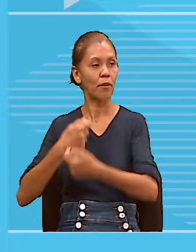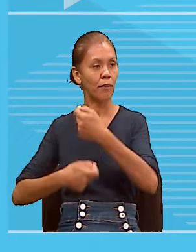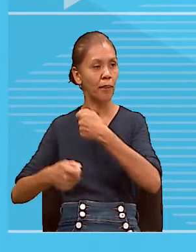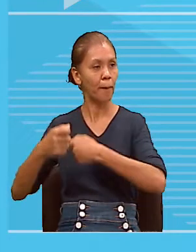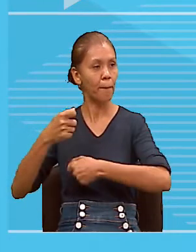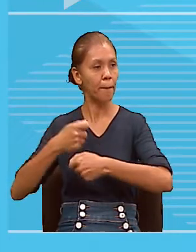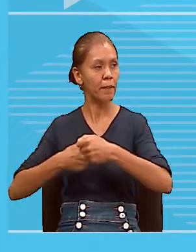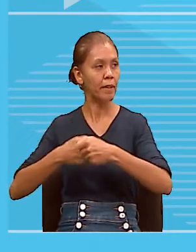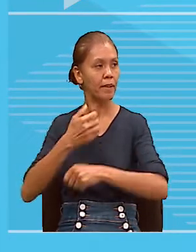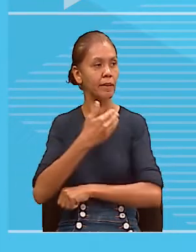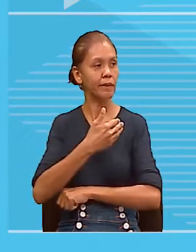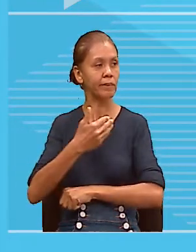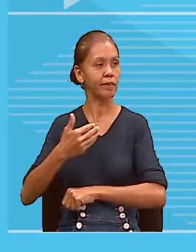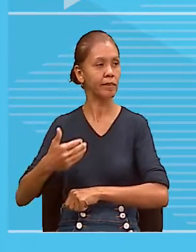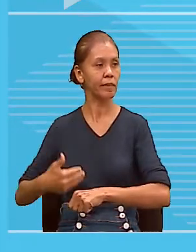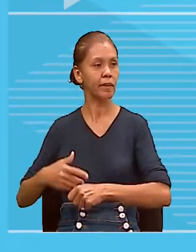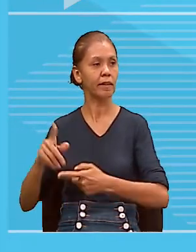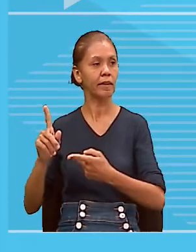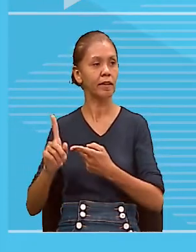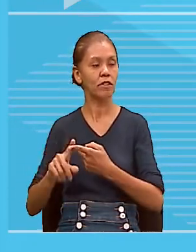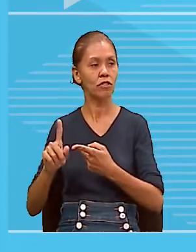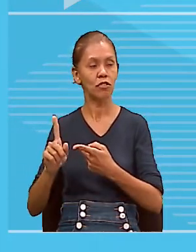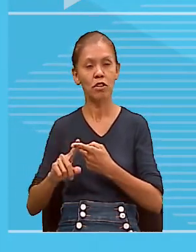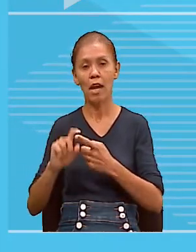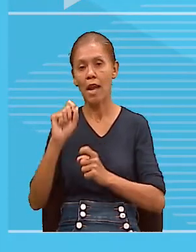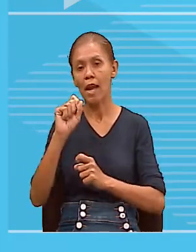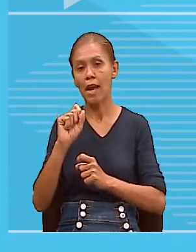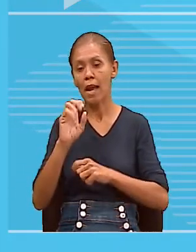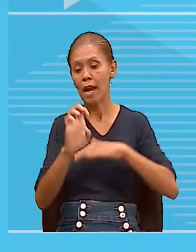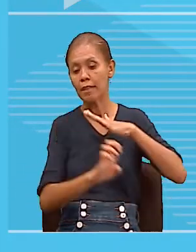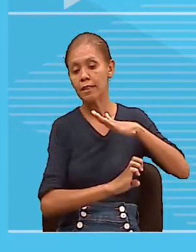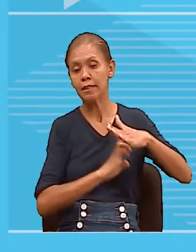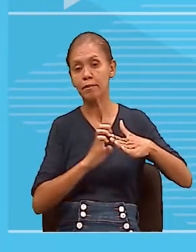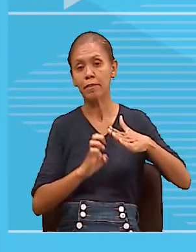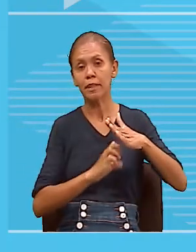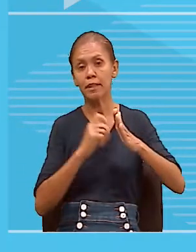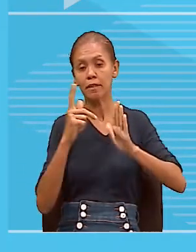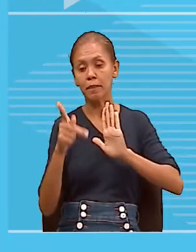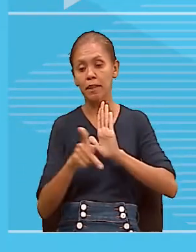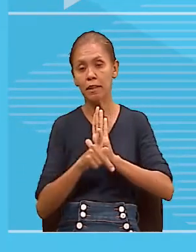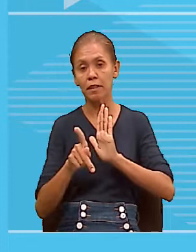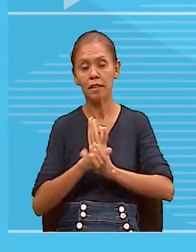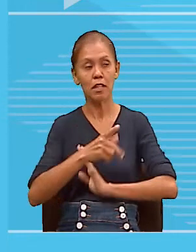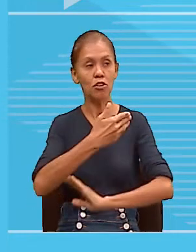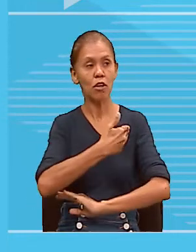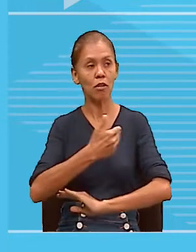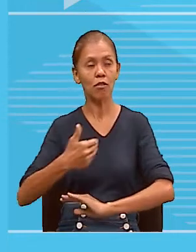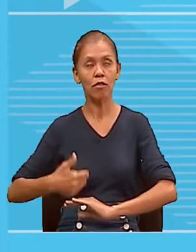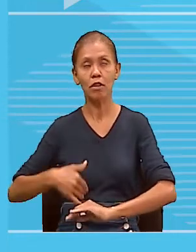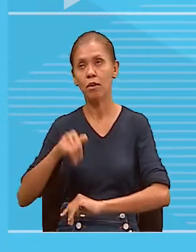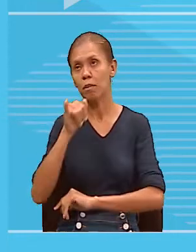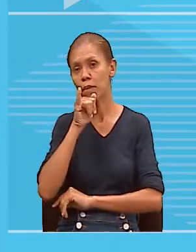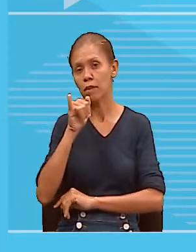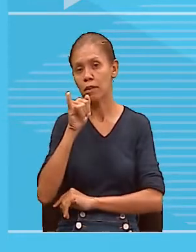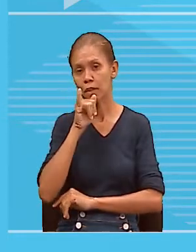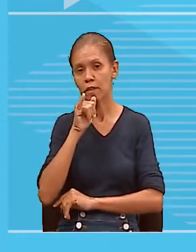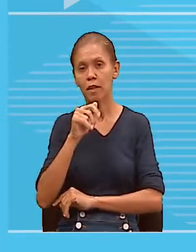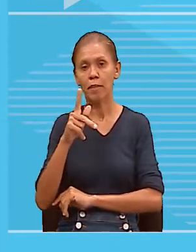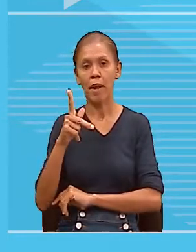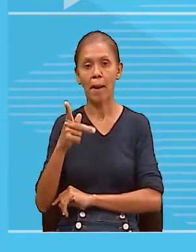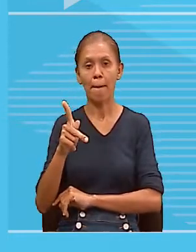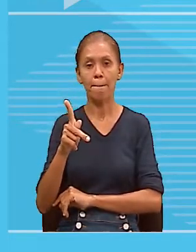Petrobras a Eletrobras a companhia Nacional de motores o